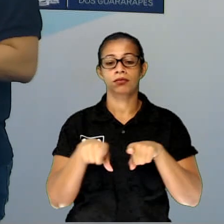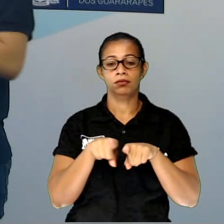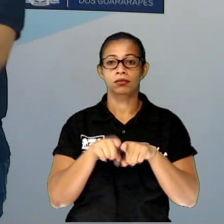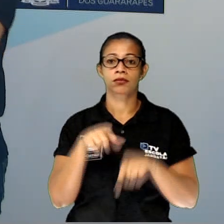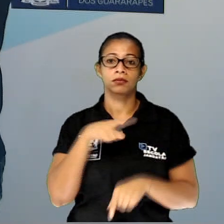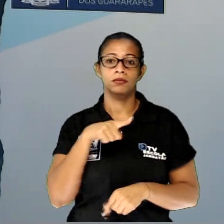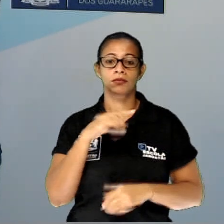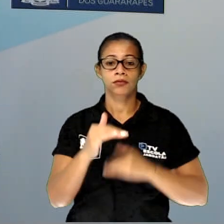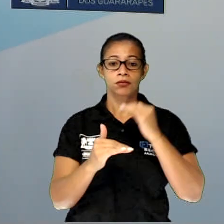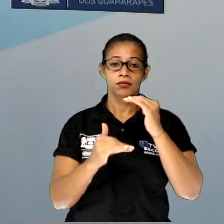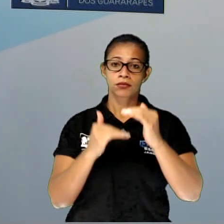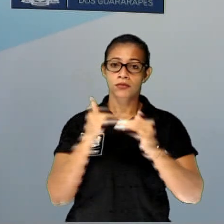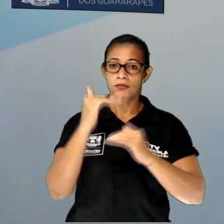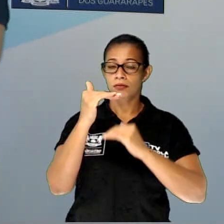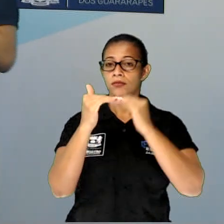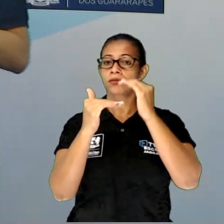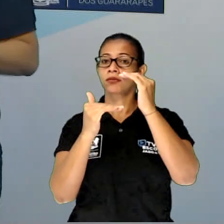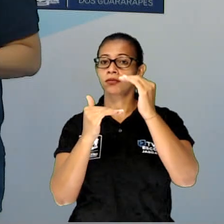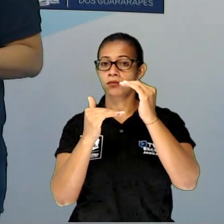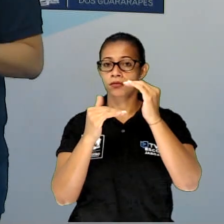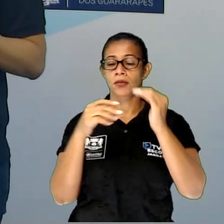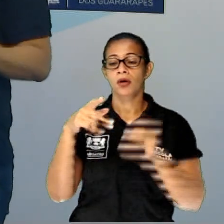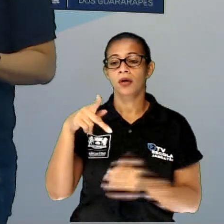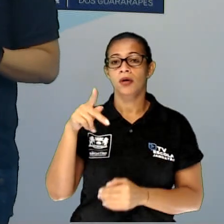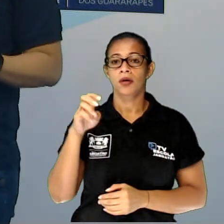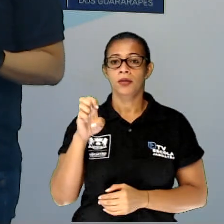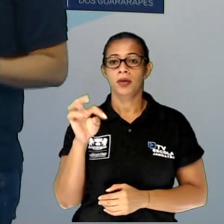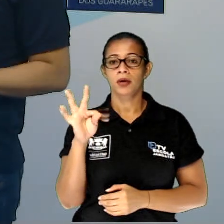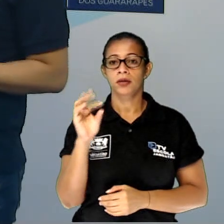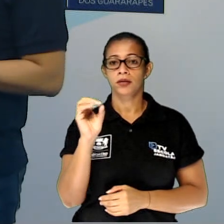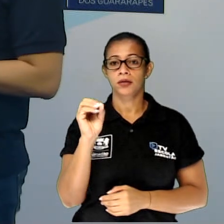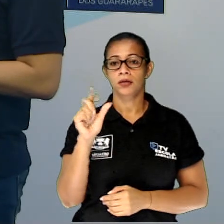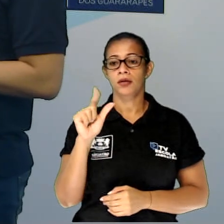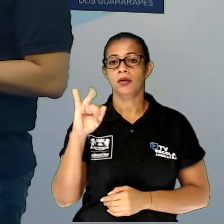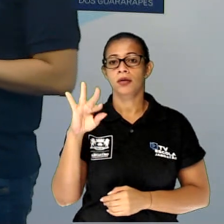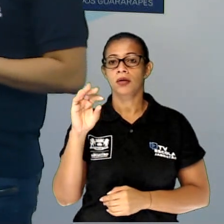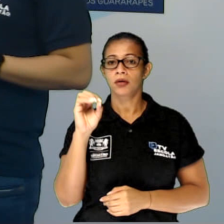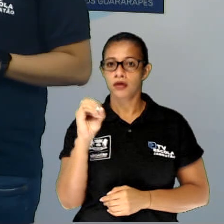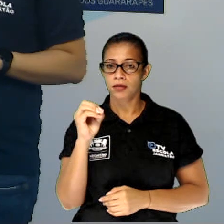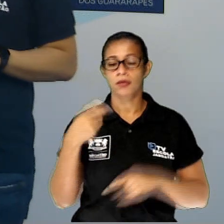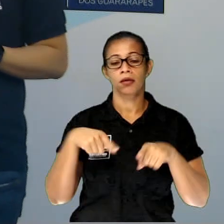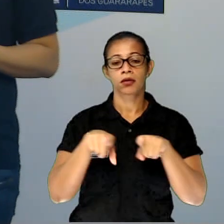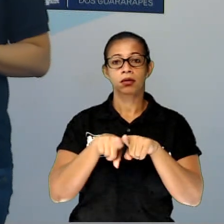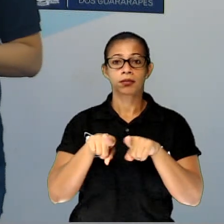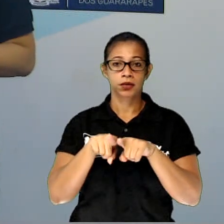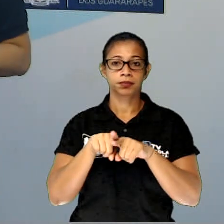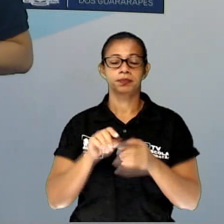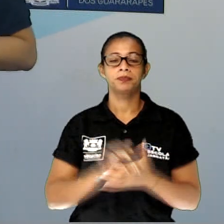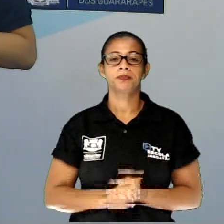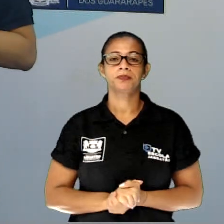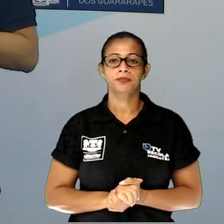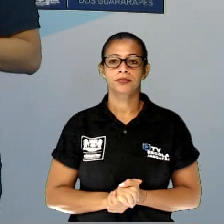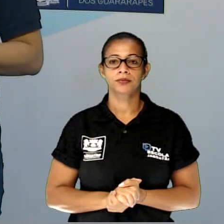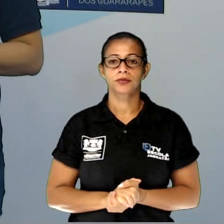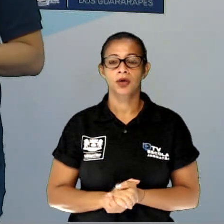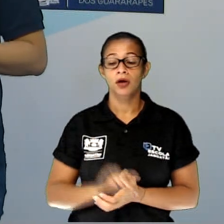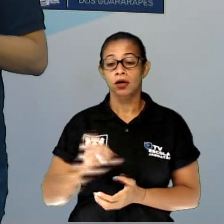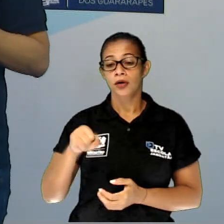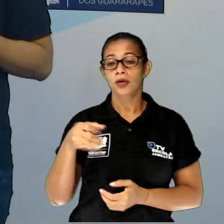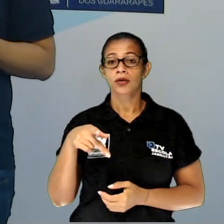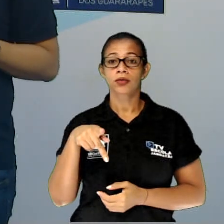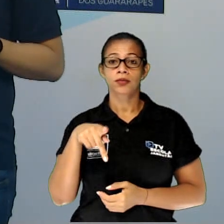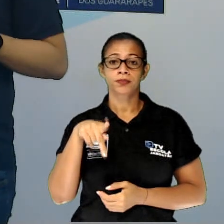aumento na produção de petróleo, agora na casa dos 78%. E JK também vai promover